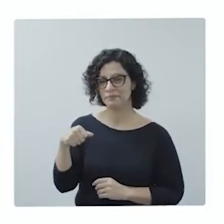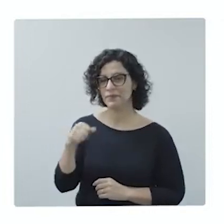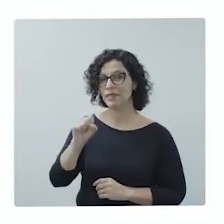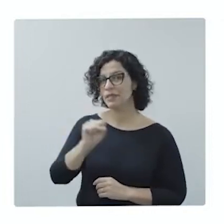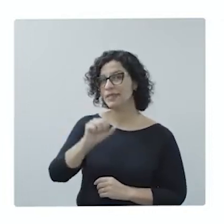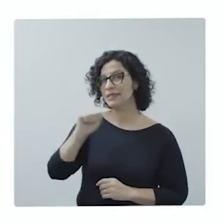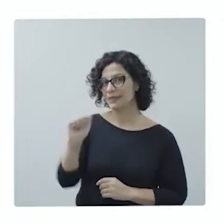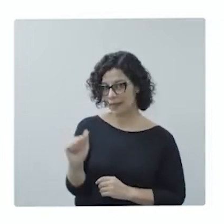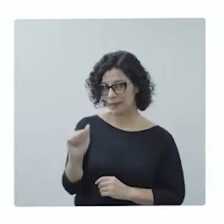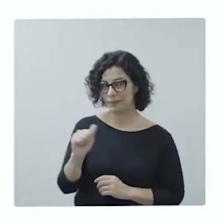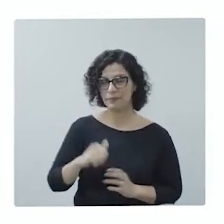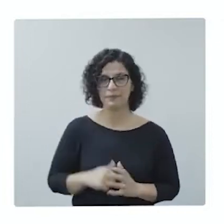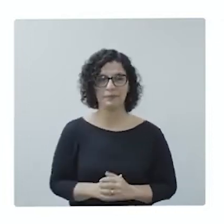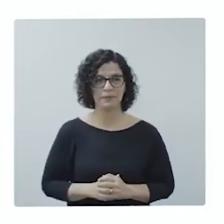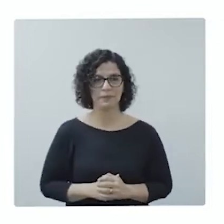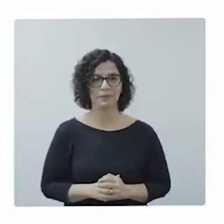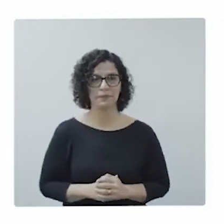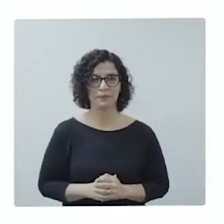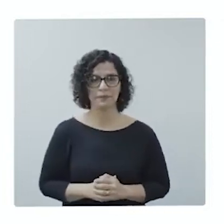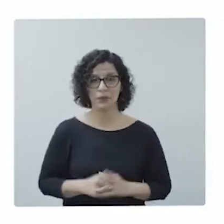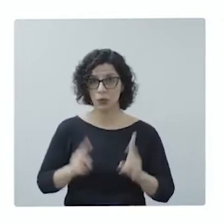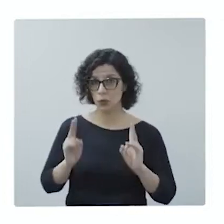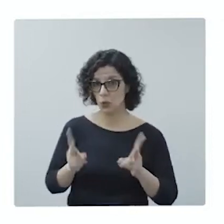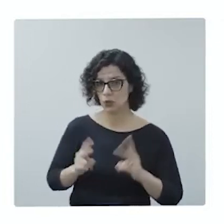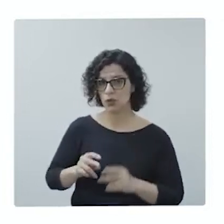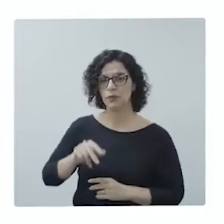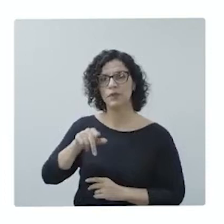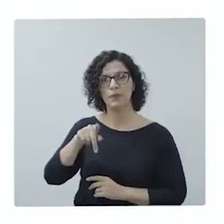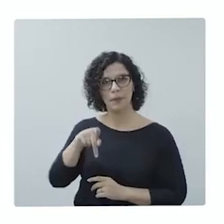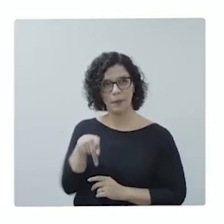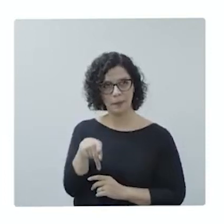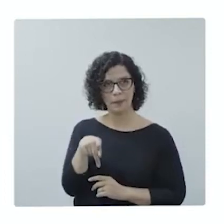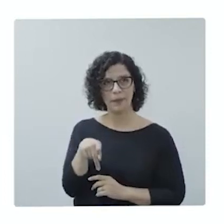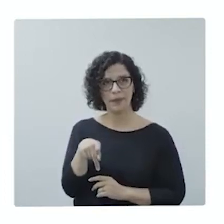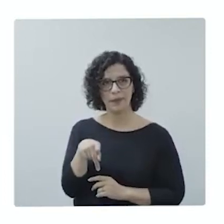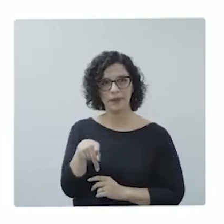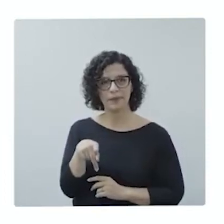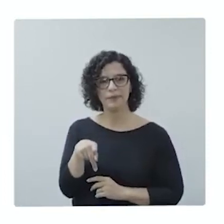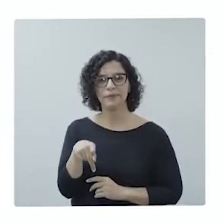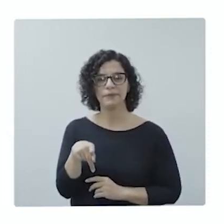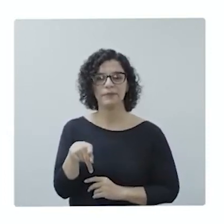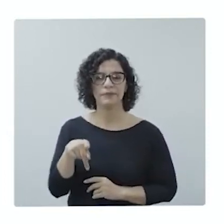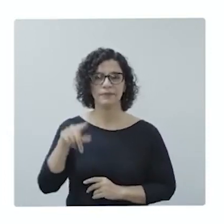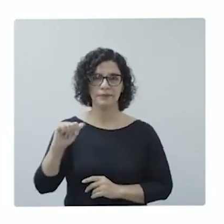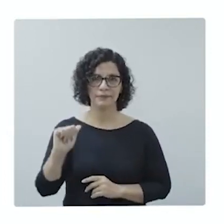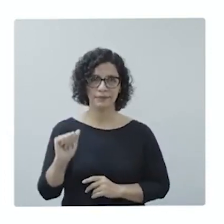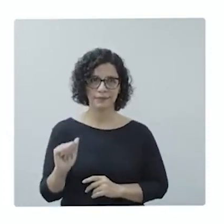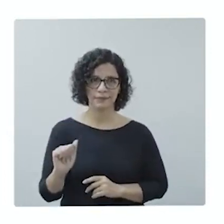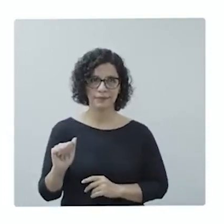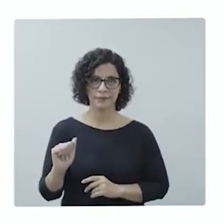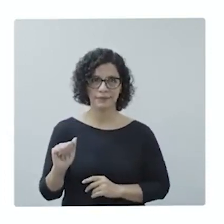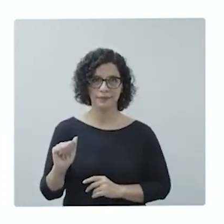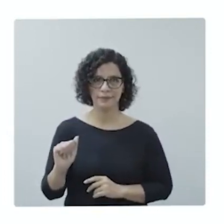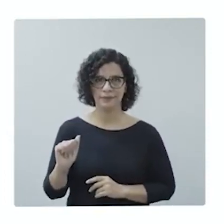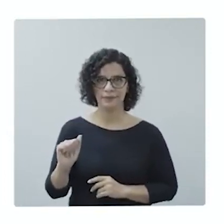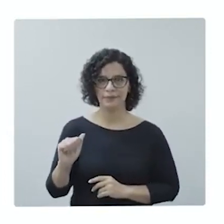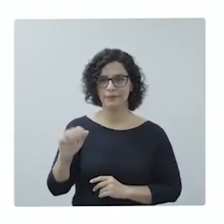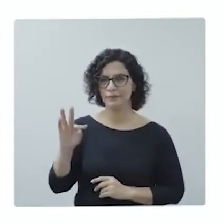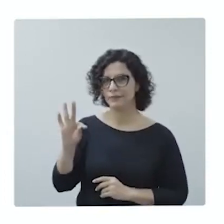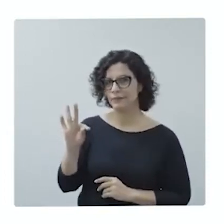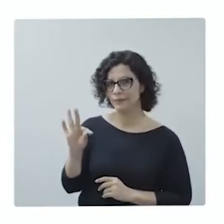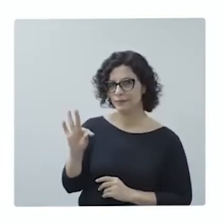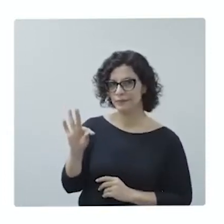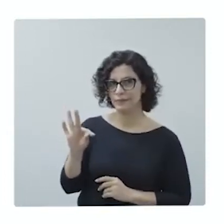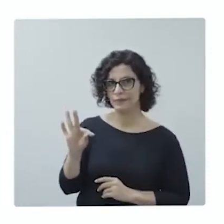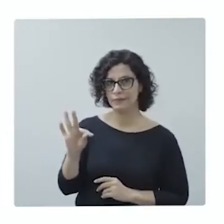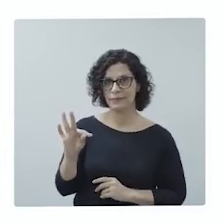A, formamos o sa. Continuando, vem a letrinha P, a letrinha A,